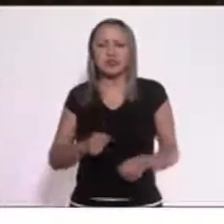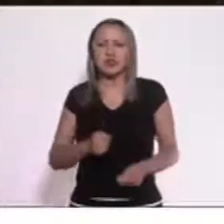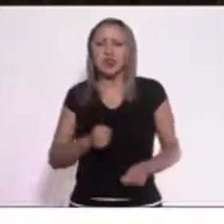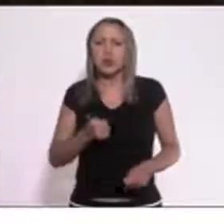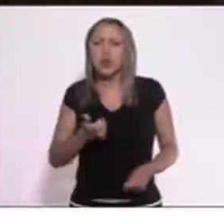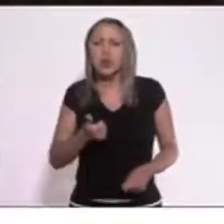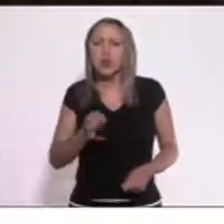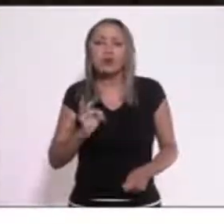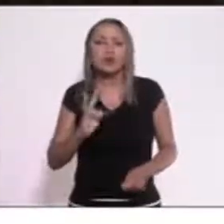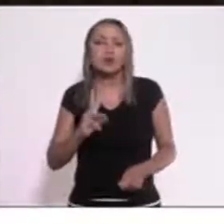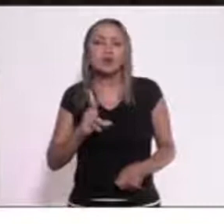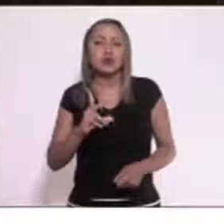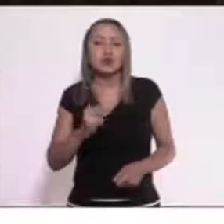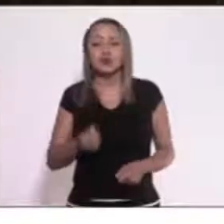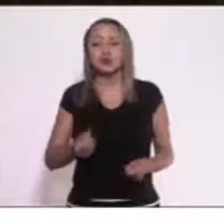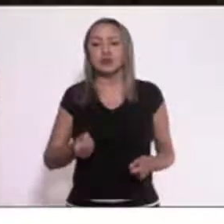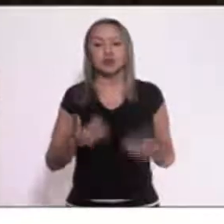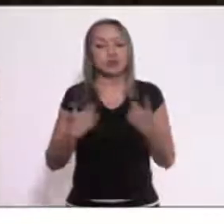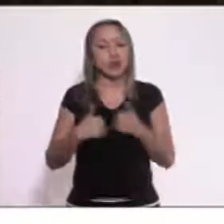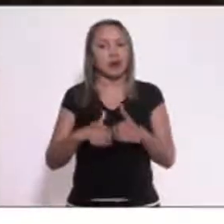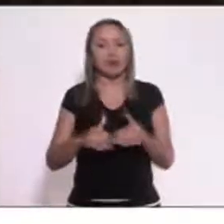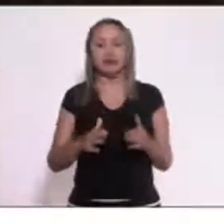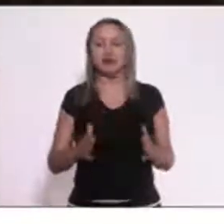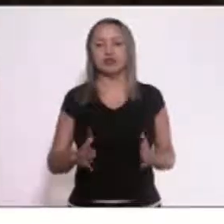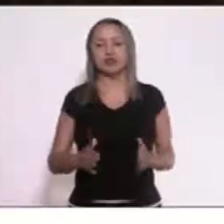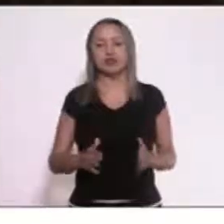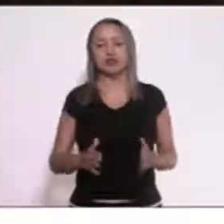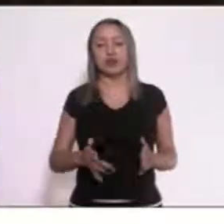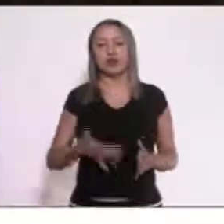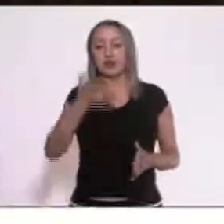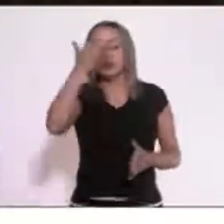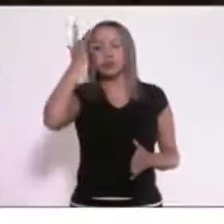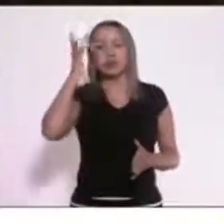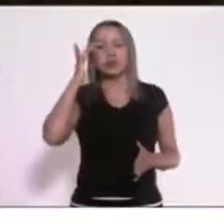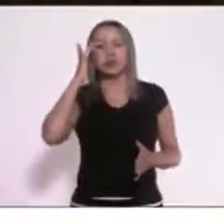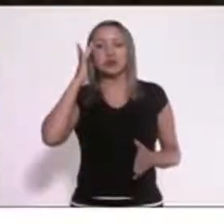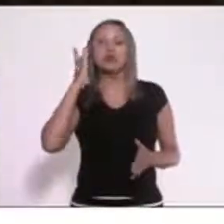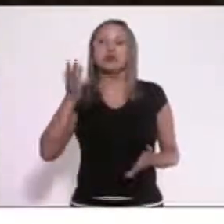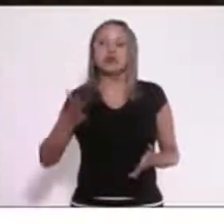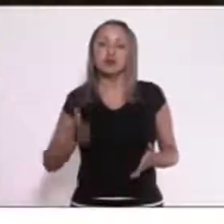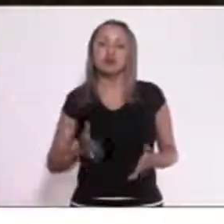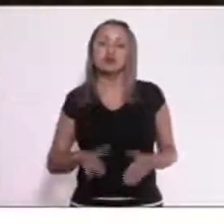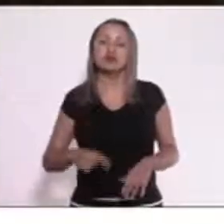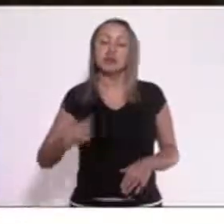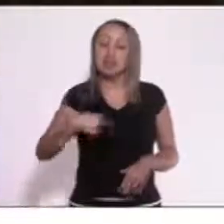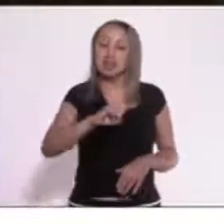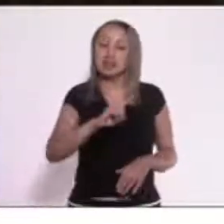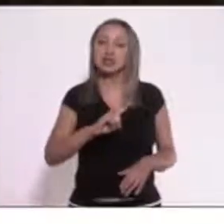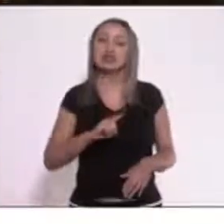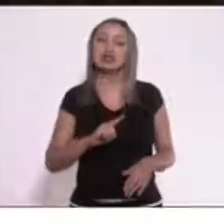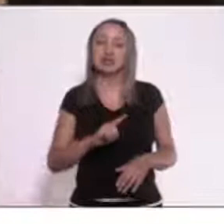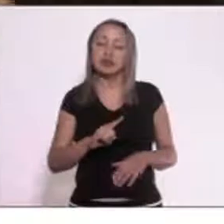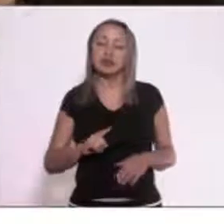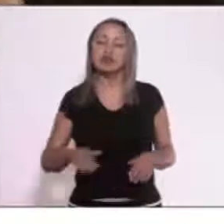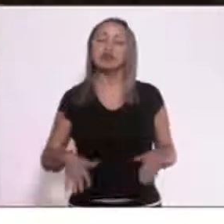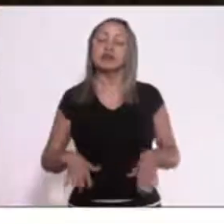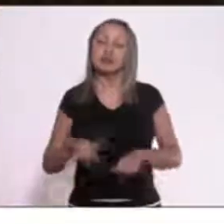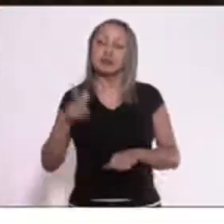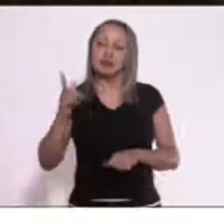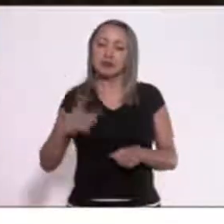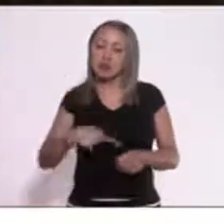tudo para que realmente funcione de forma plena no atendimento no atendimento das necessidades básicas